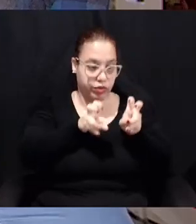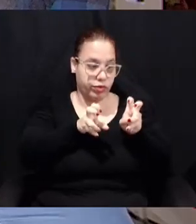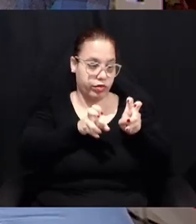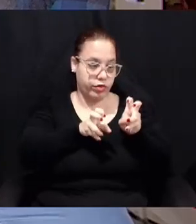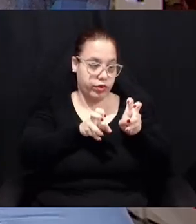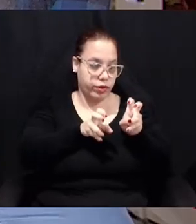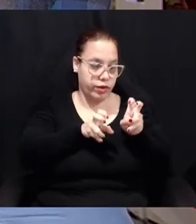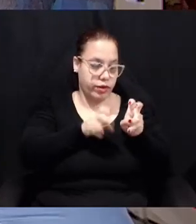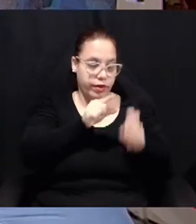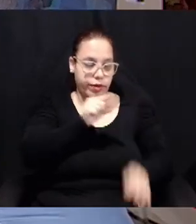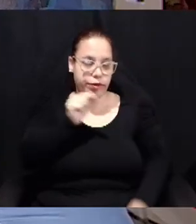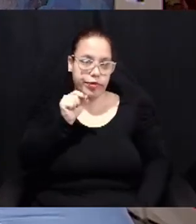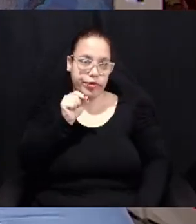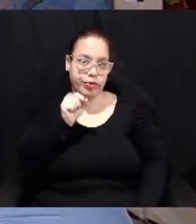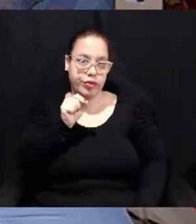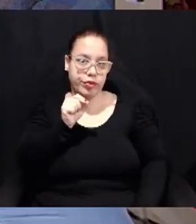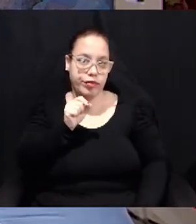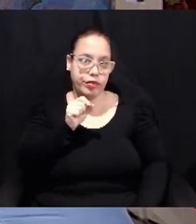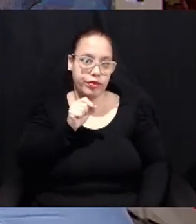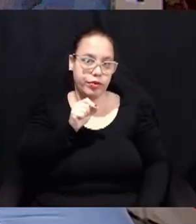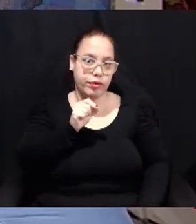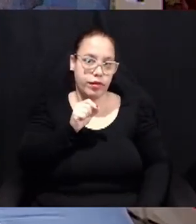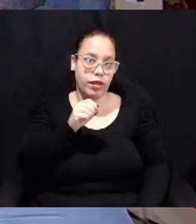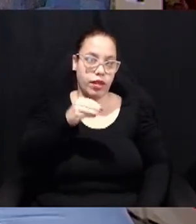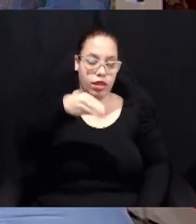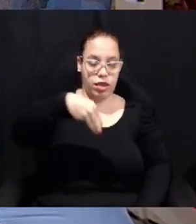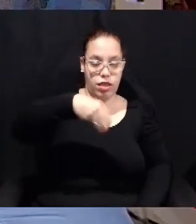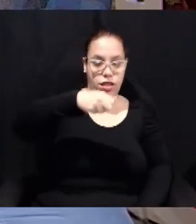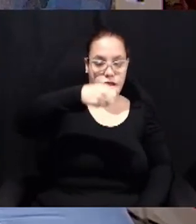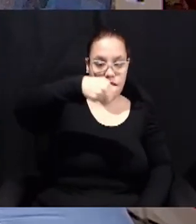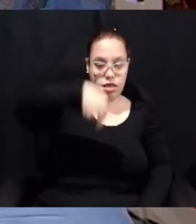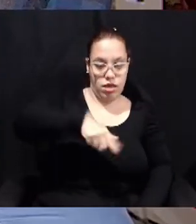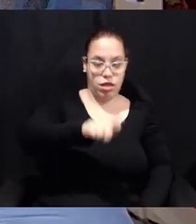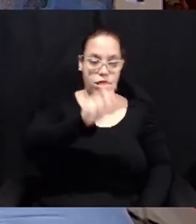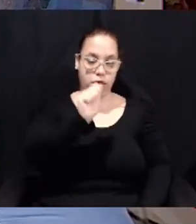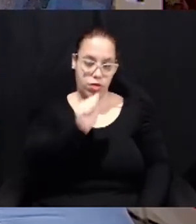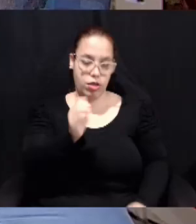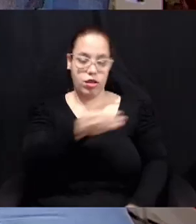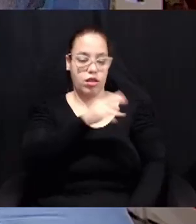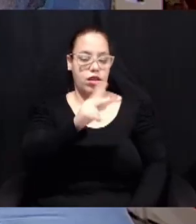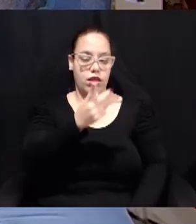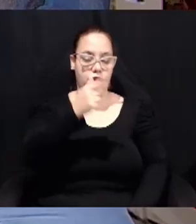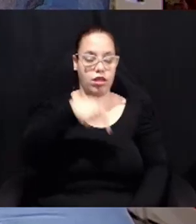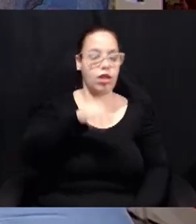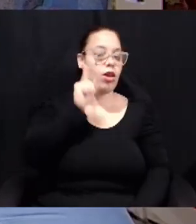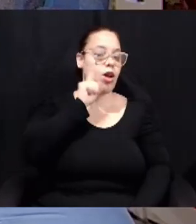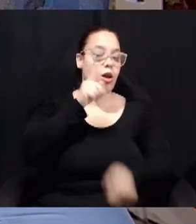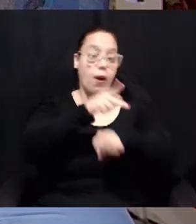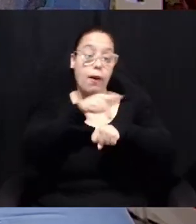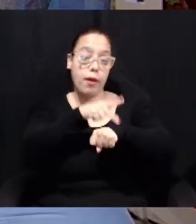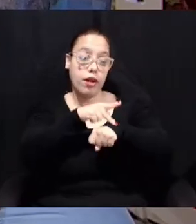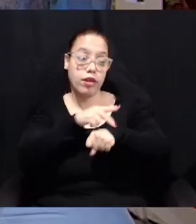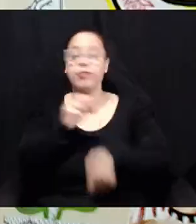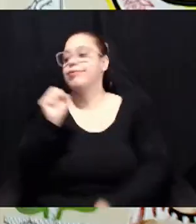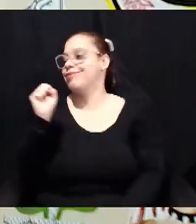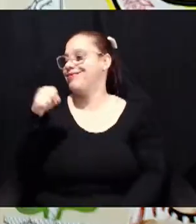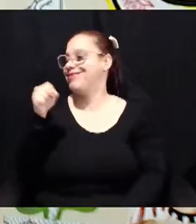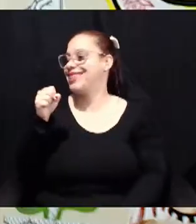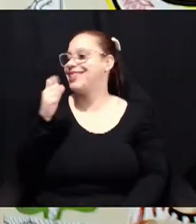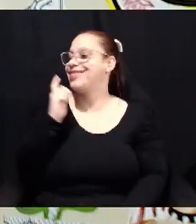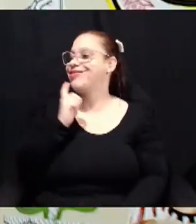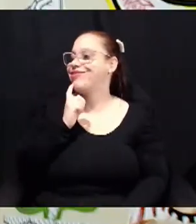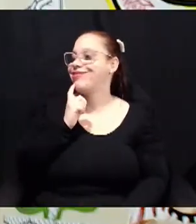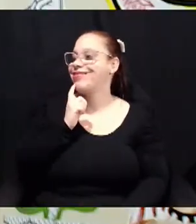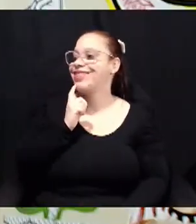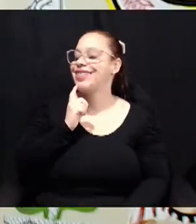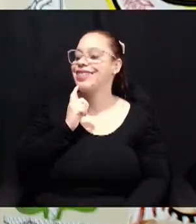questão de mangá ou de HQ norte-americano, né? Exatamente, a gente tem, se você pegar